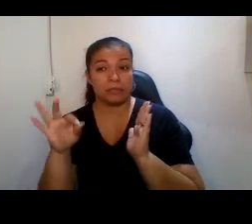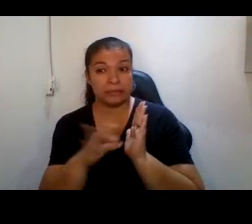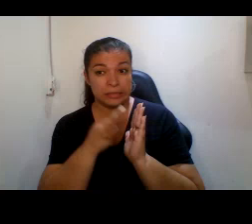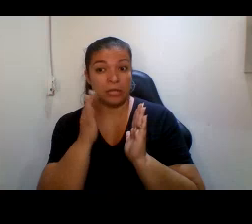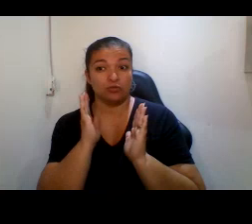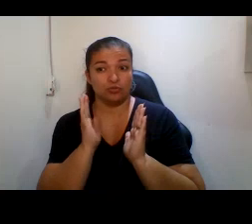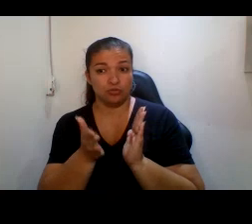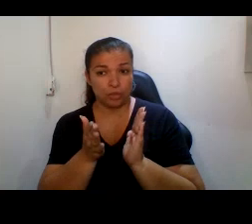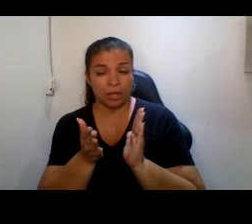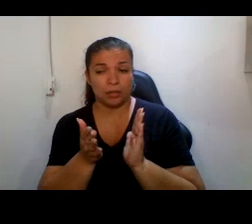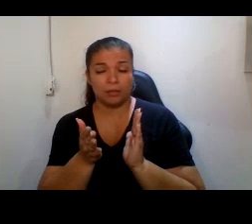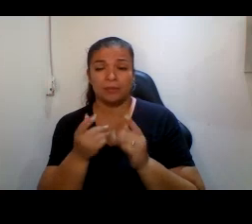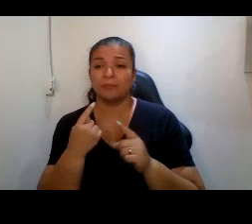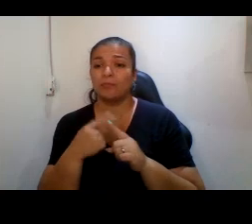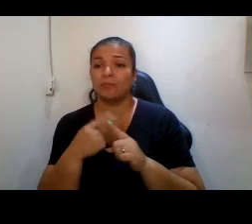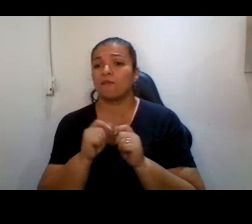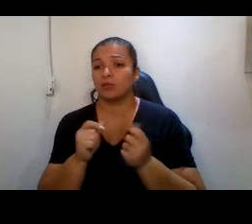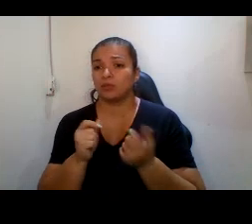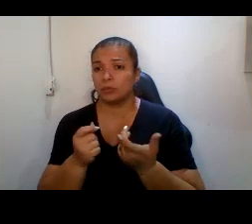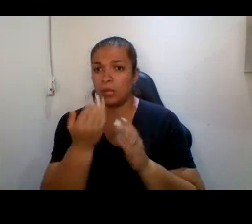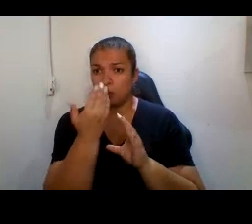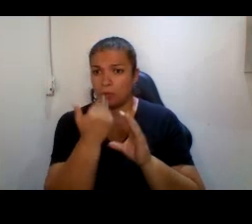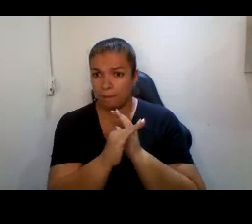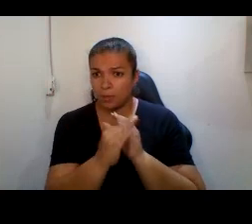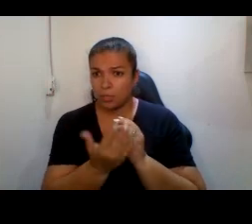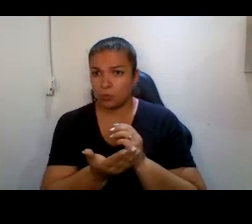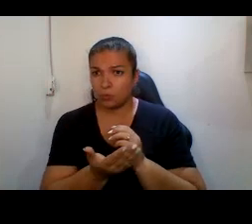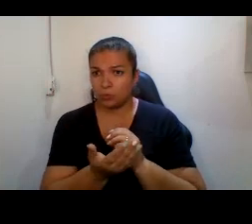que assim, eu encaminho e finjo Não, assim, pode né? encaminhar.